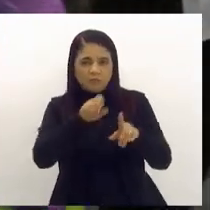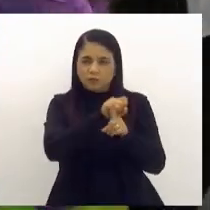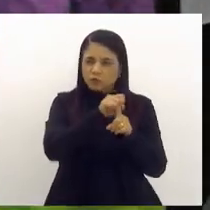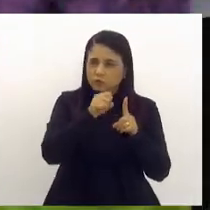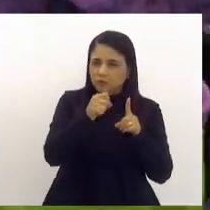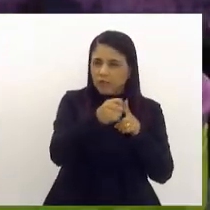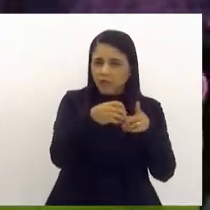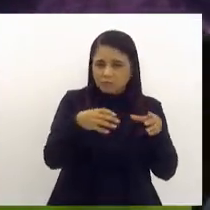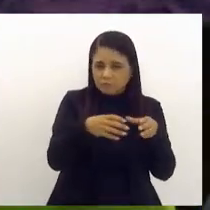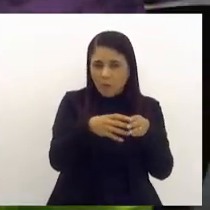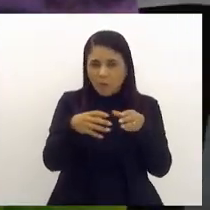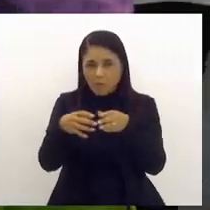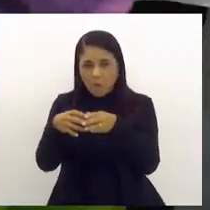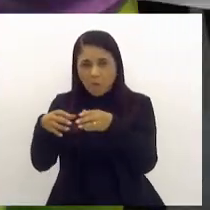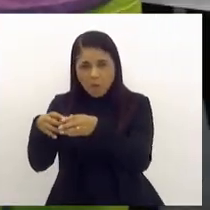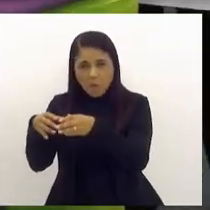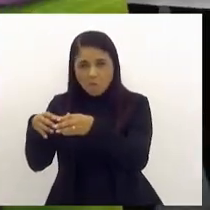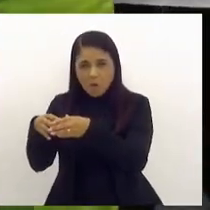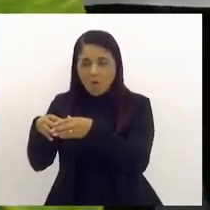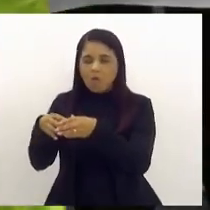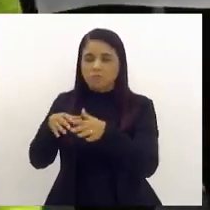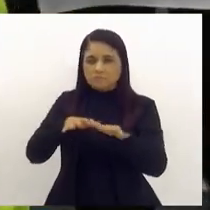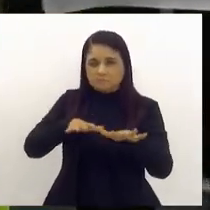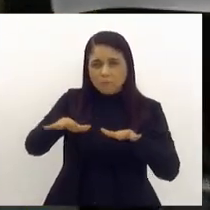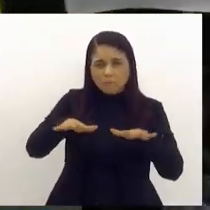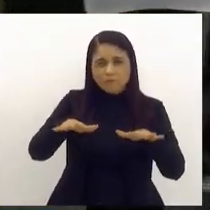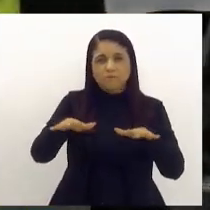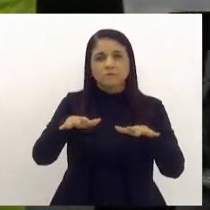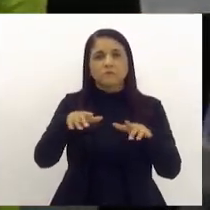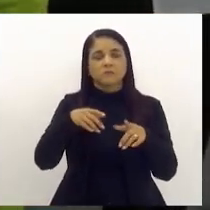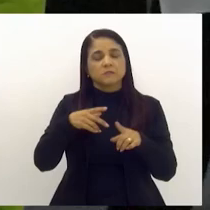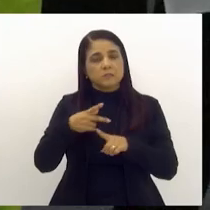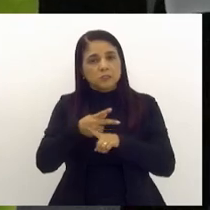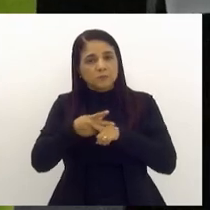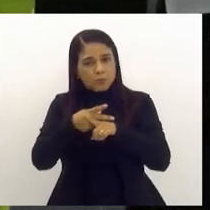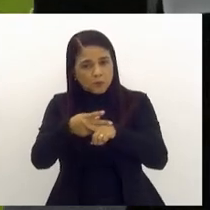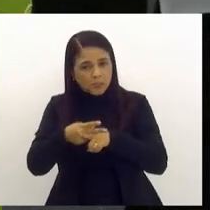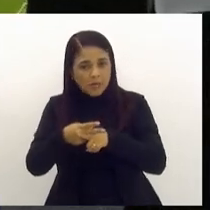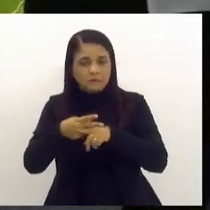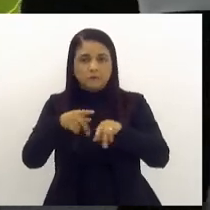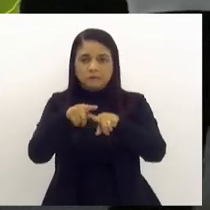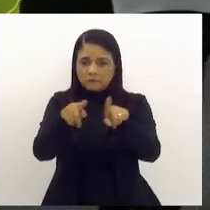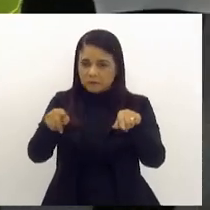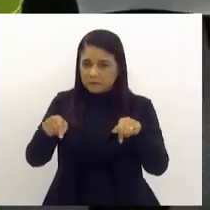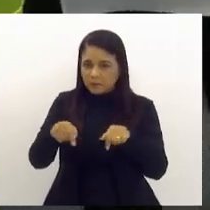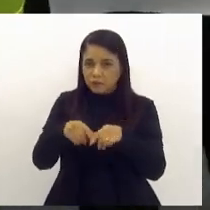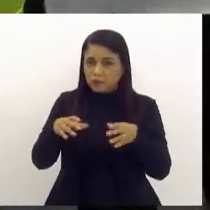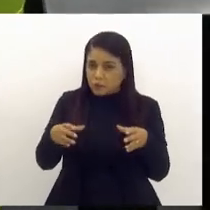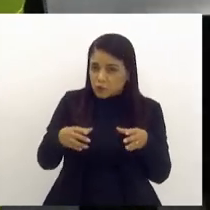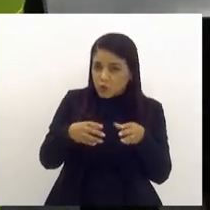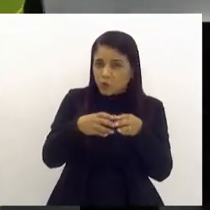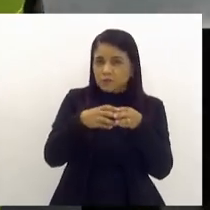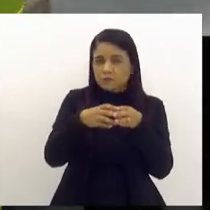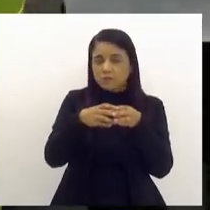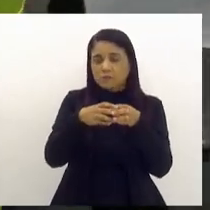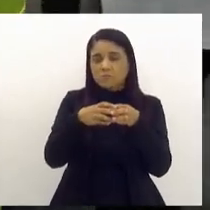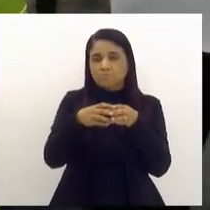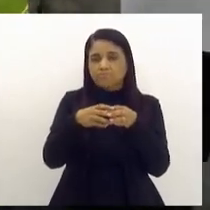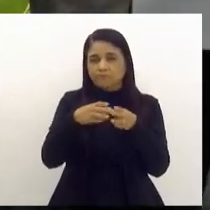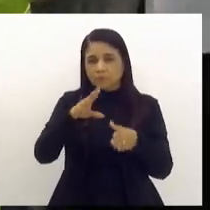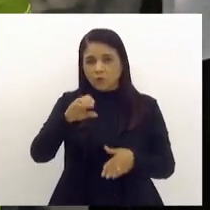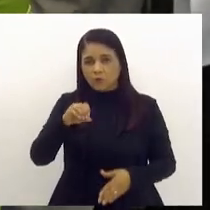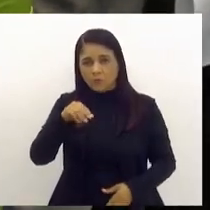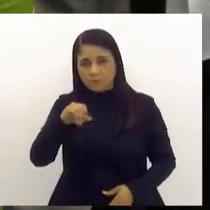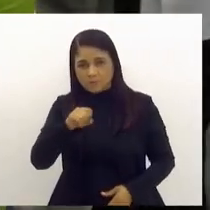sociais, que se mobilizaram, que procuraram as e os gabinetes, que procuraram as comissões para garantir que